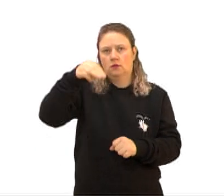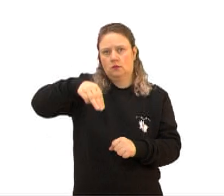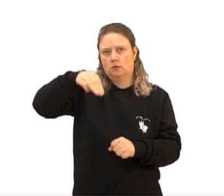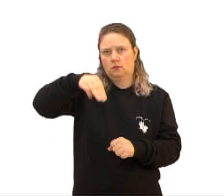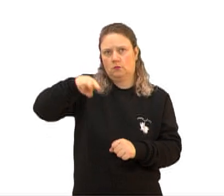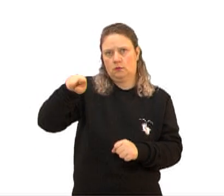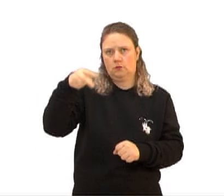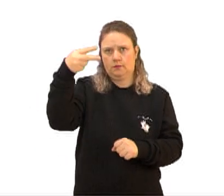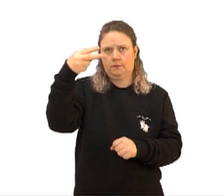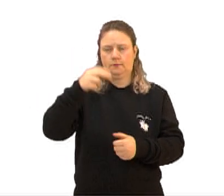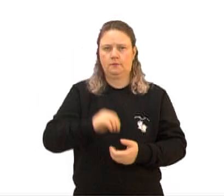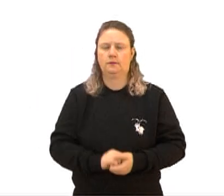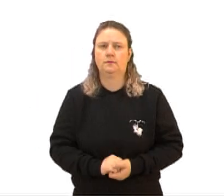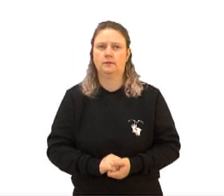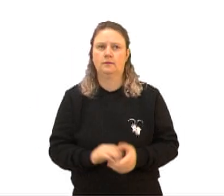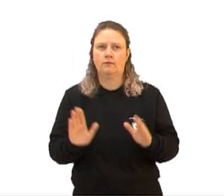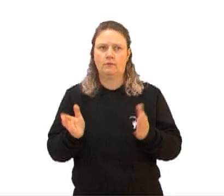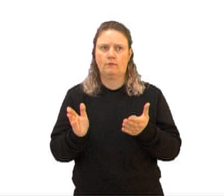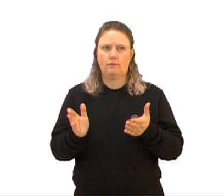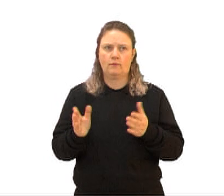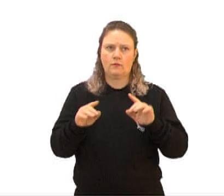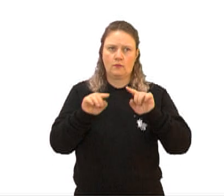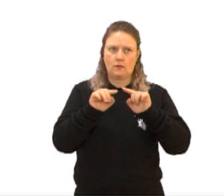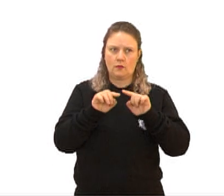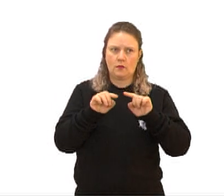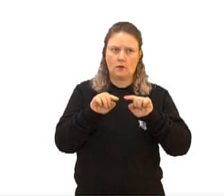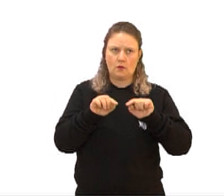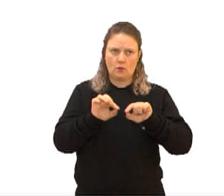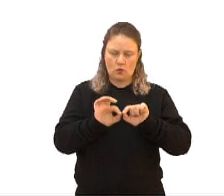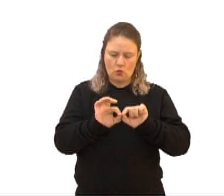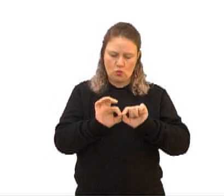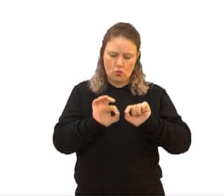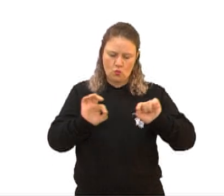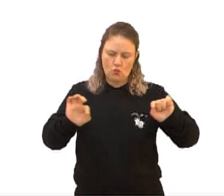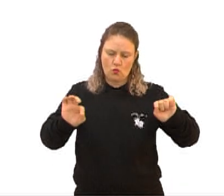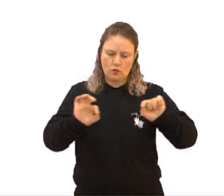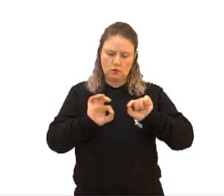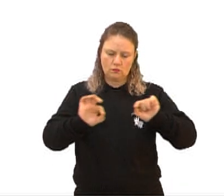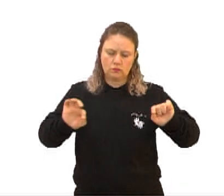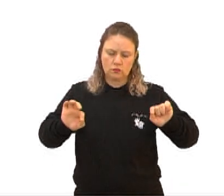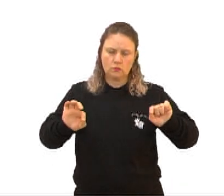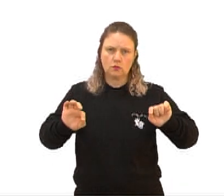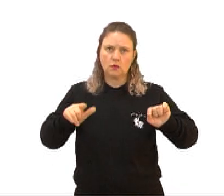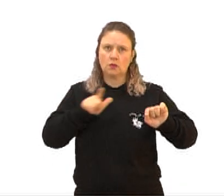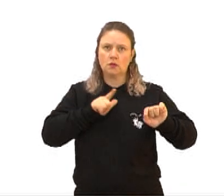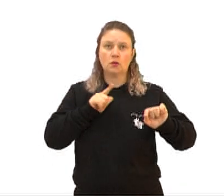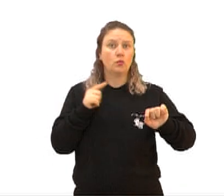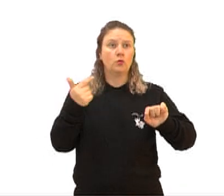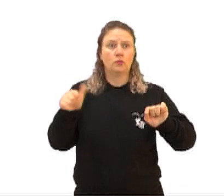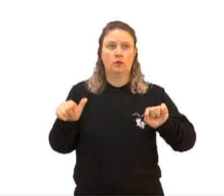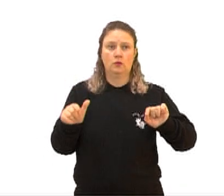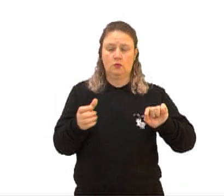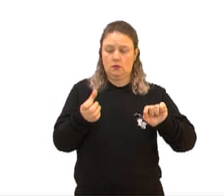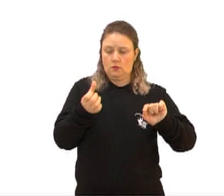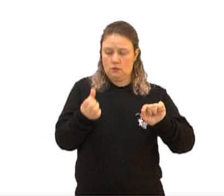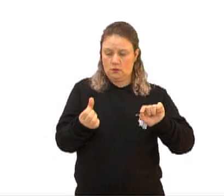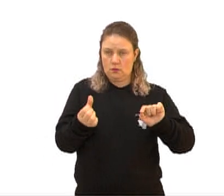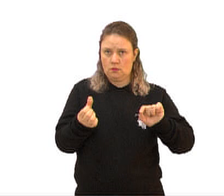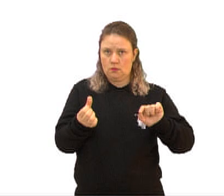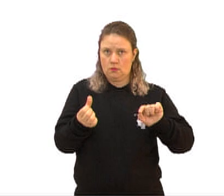Esse retângulo aqui embaixo, ó, chato aqui embaixo, ele tem outra dimensão, ele é 6